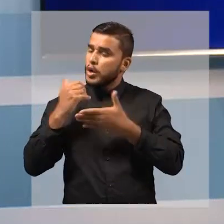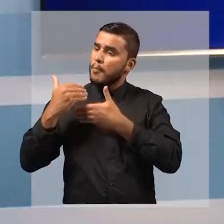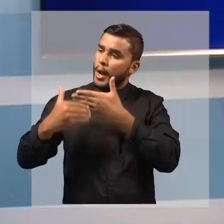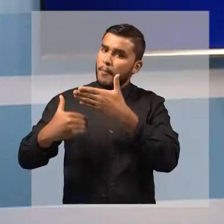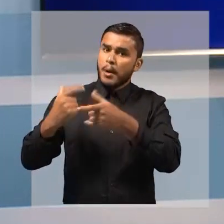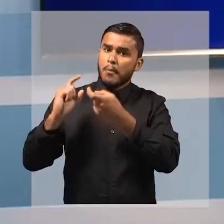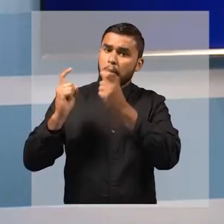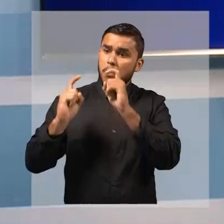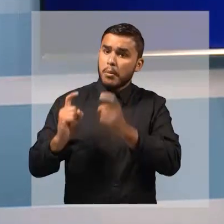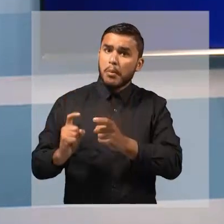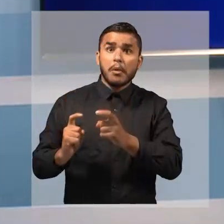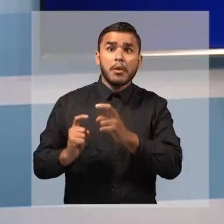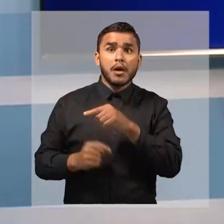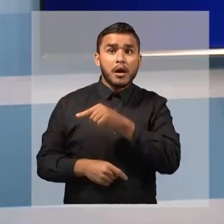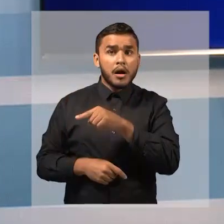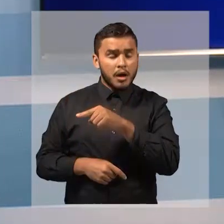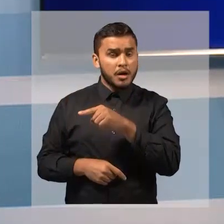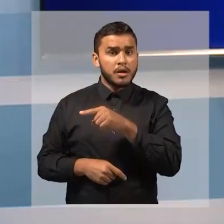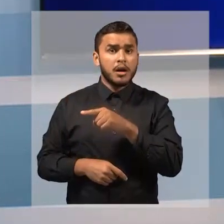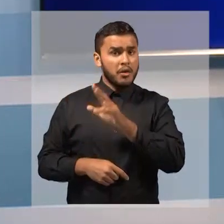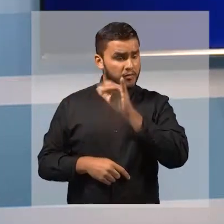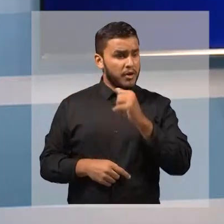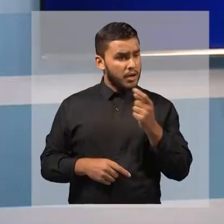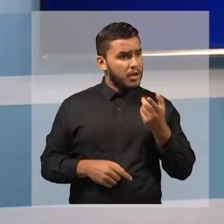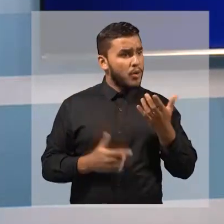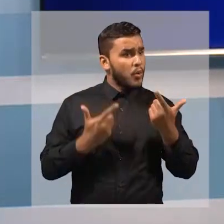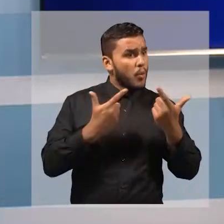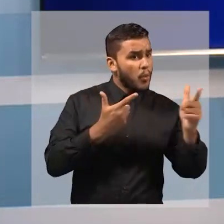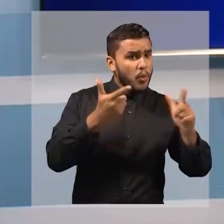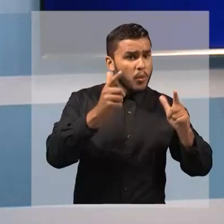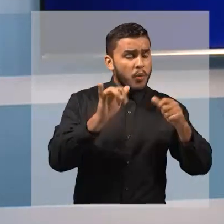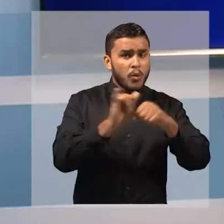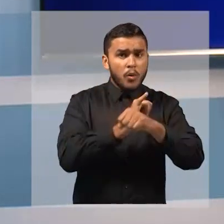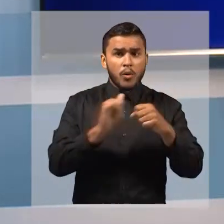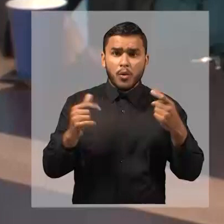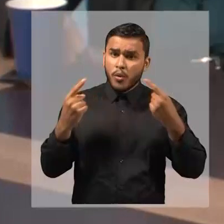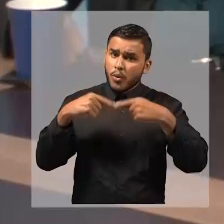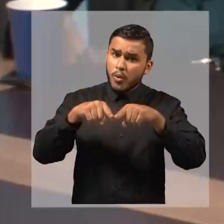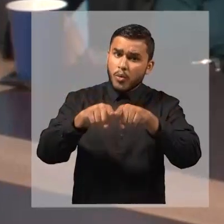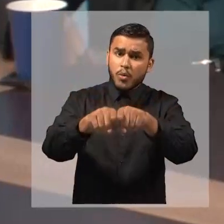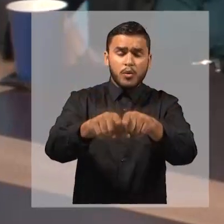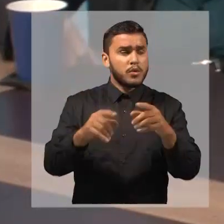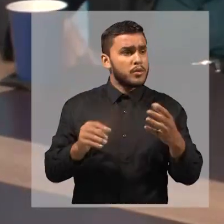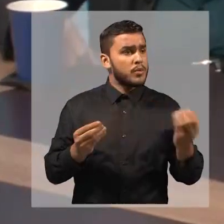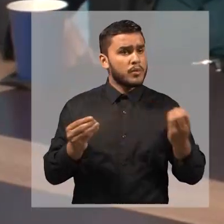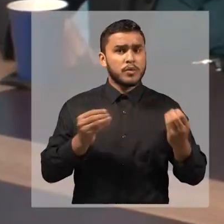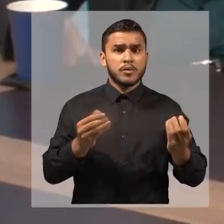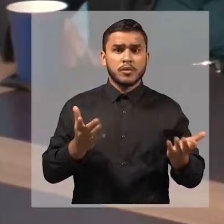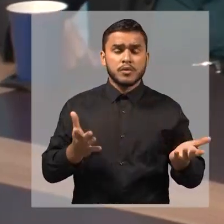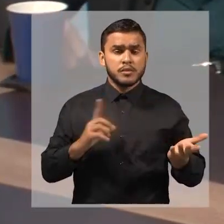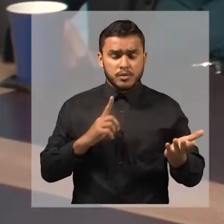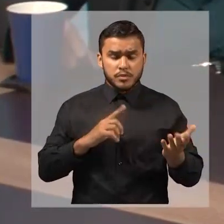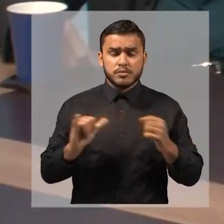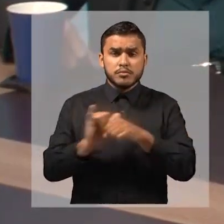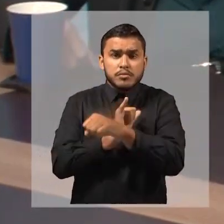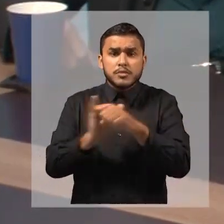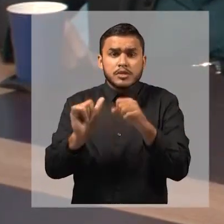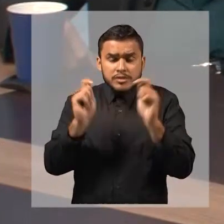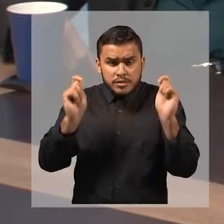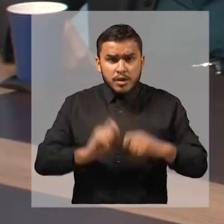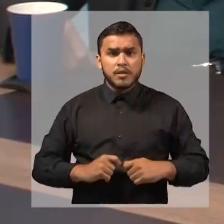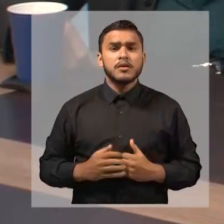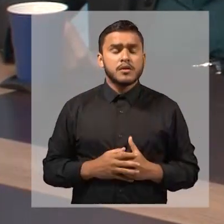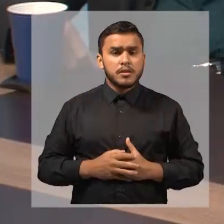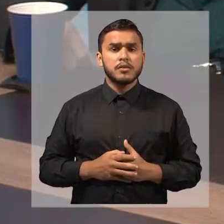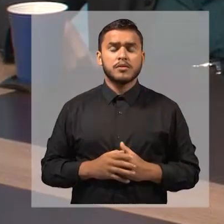Enquanto o Congresso discute e aprova a reforma da Previdência e a reforma contra o crime organizado e tal